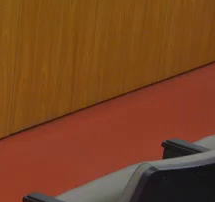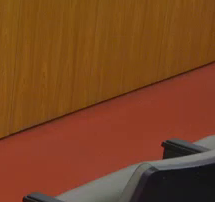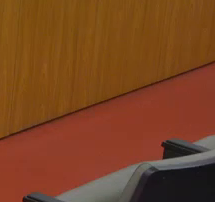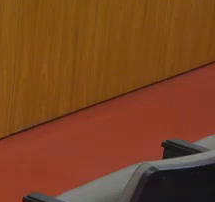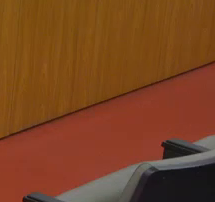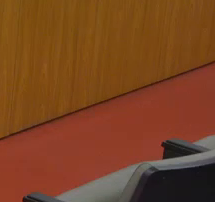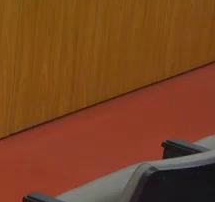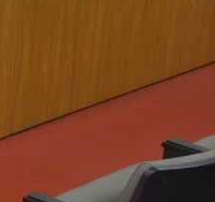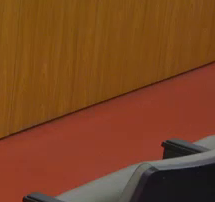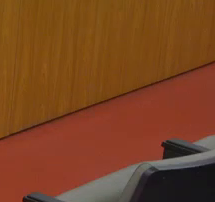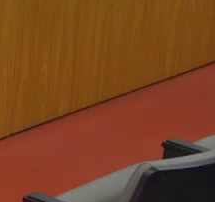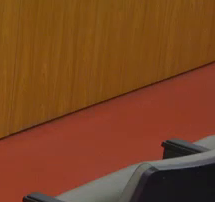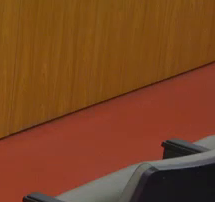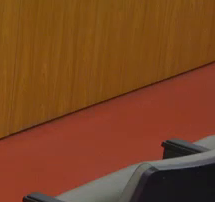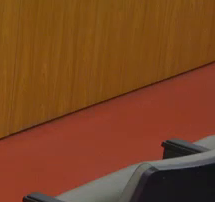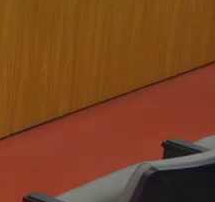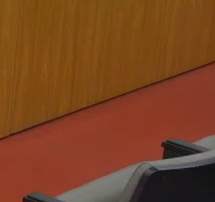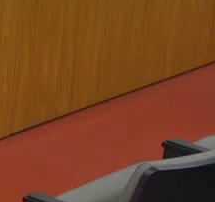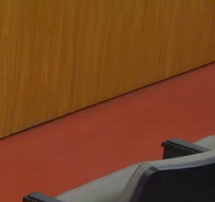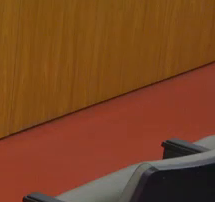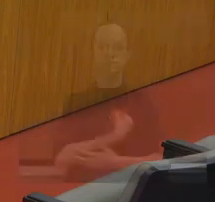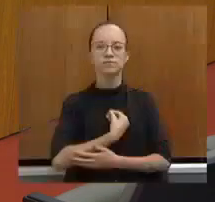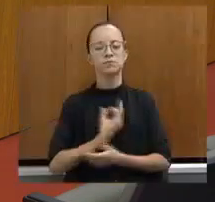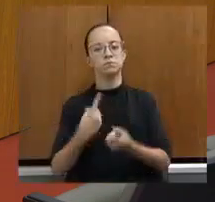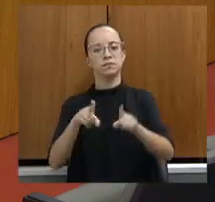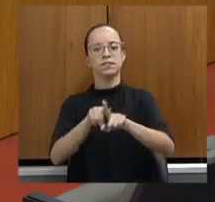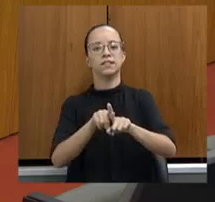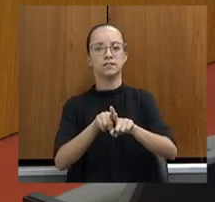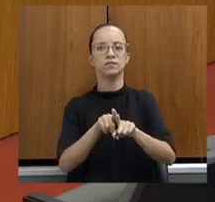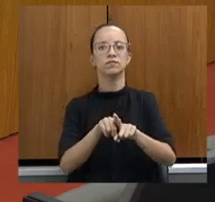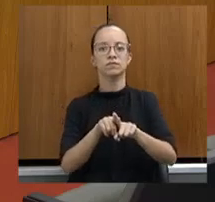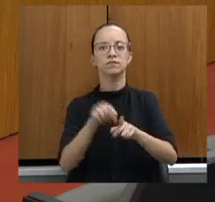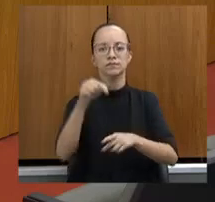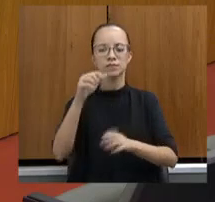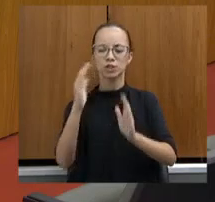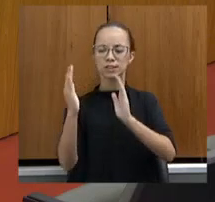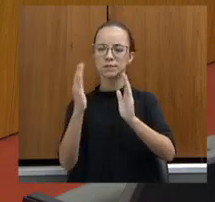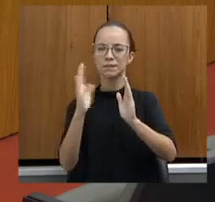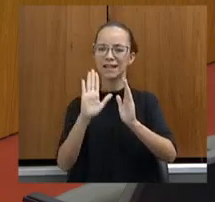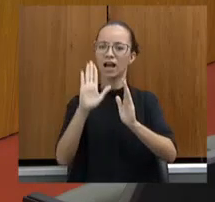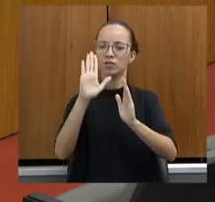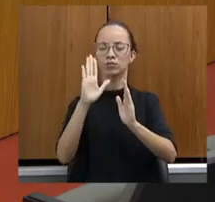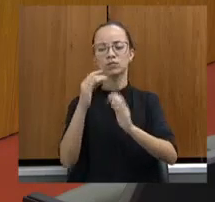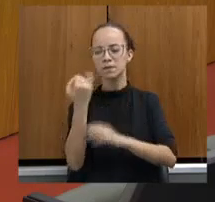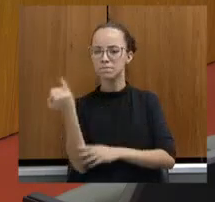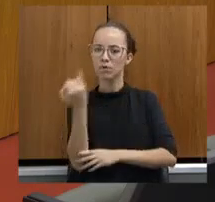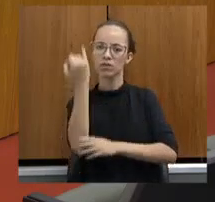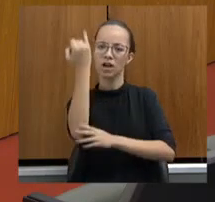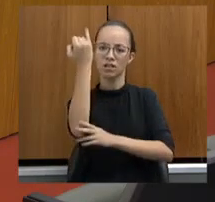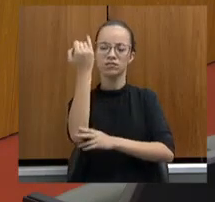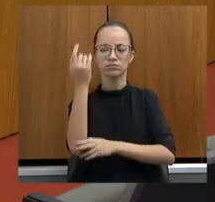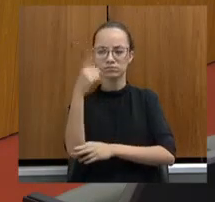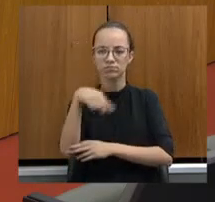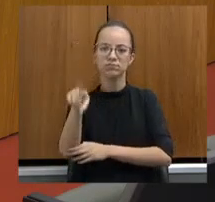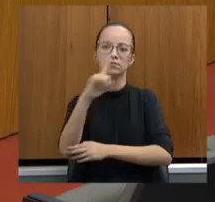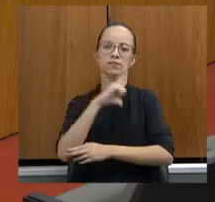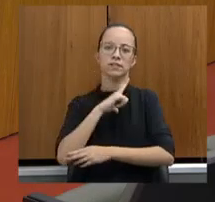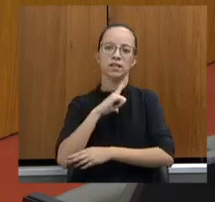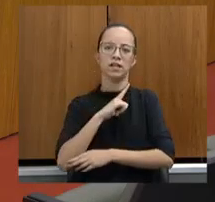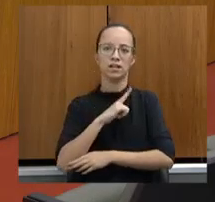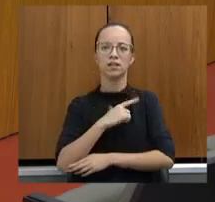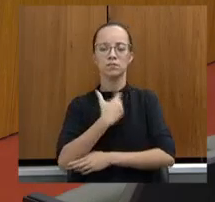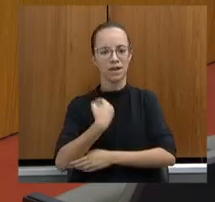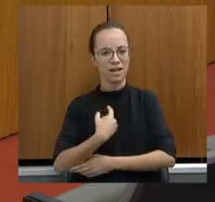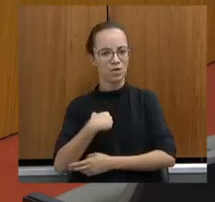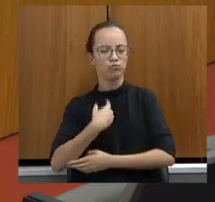por estarem aqui participando também pela parceria desse mandato pela importância que vocês têm para cada pasta que está aqui